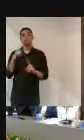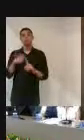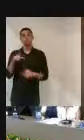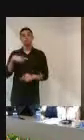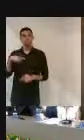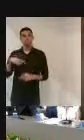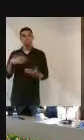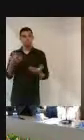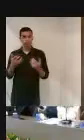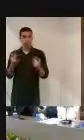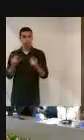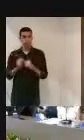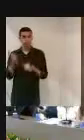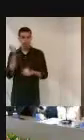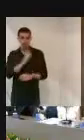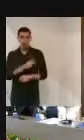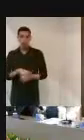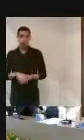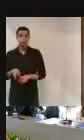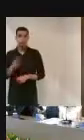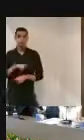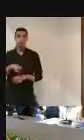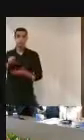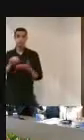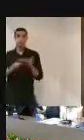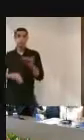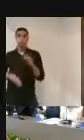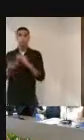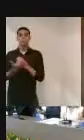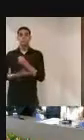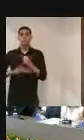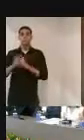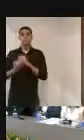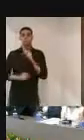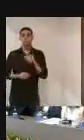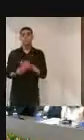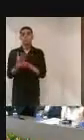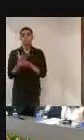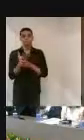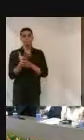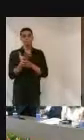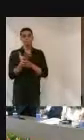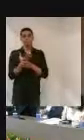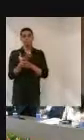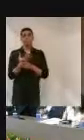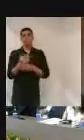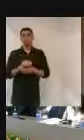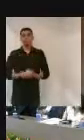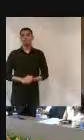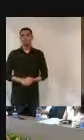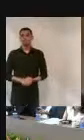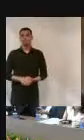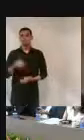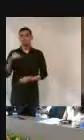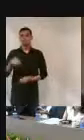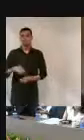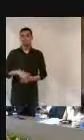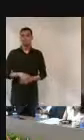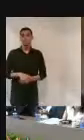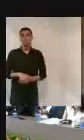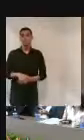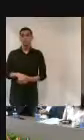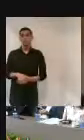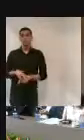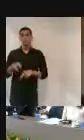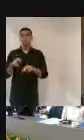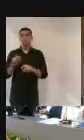indústrias. Utilizamos a metodologia Confase, uma metodologia criada pelo Programa de Amor para o Futuro, para proporcionalizar por estado,